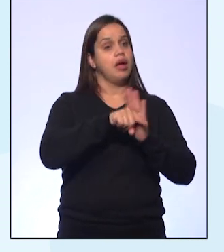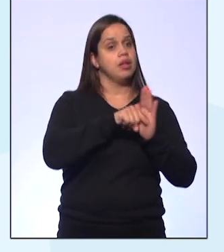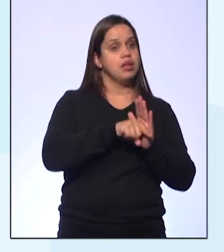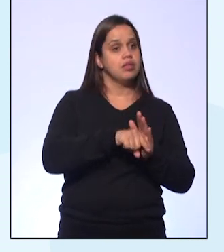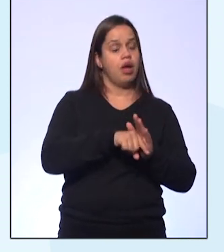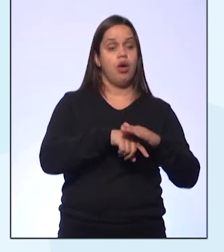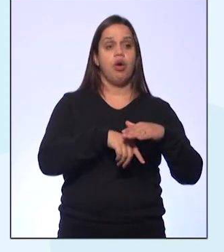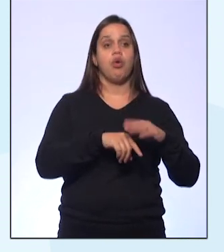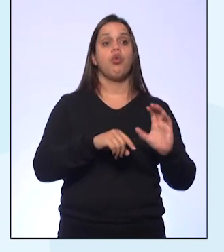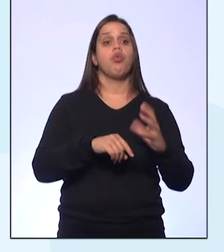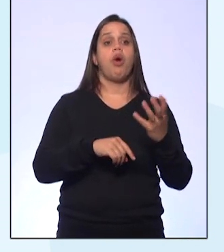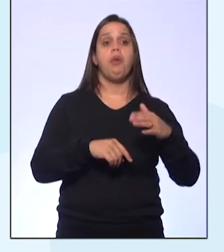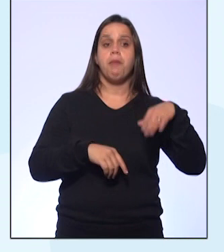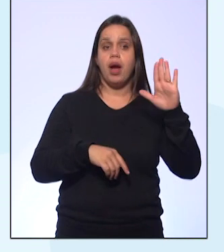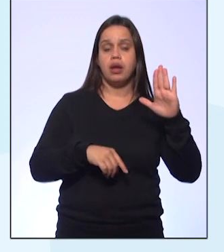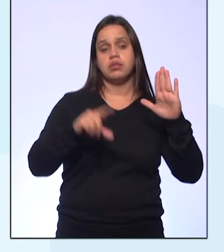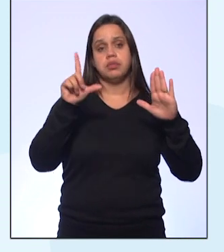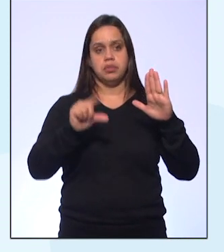mais e qual tem menos.